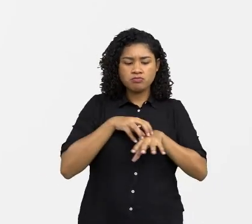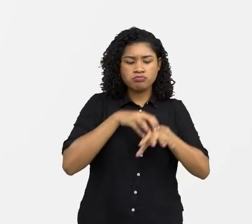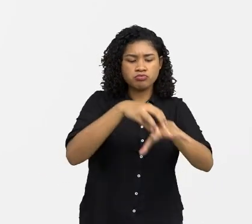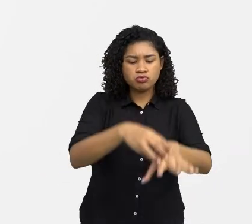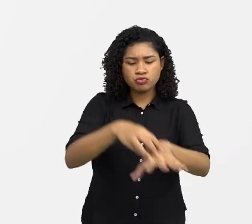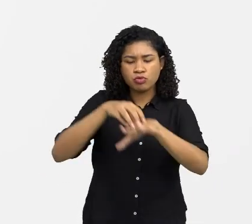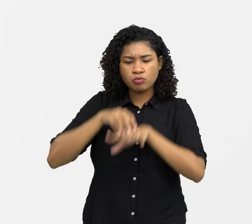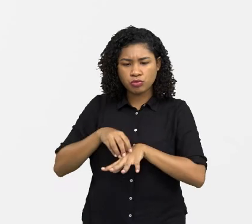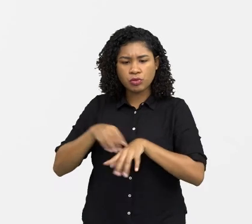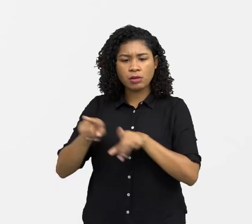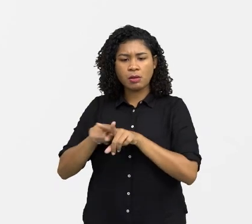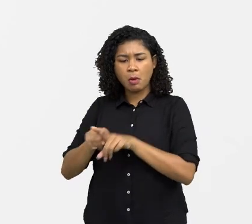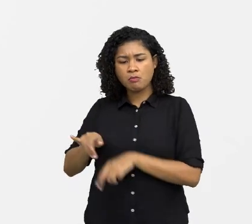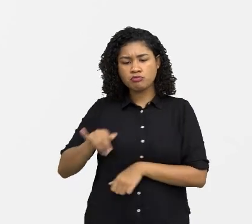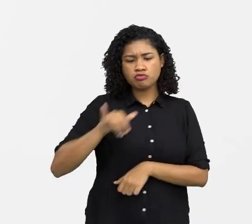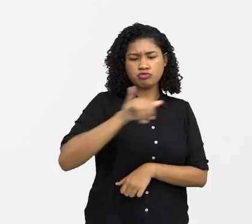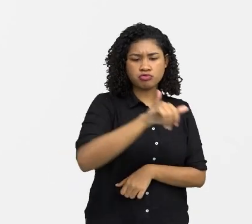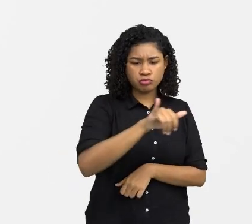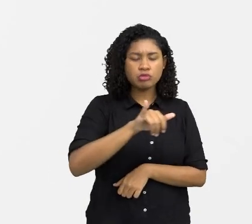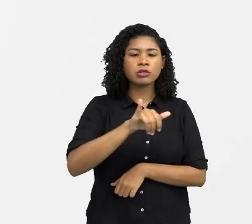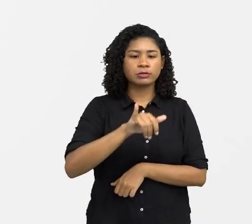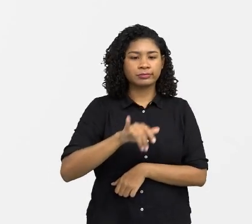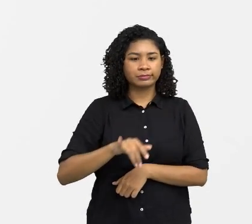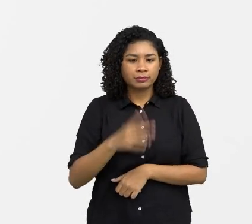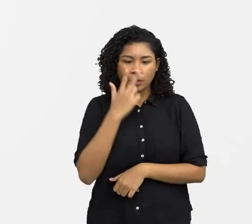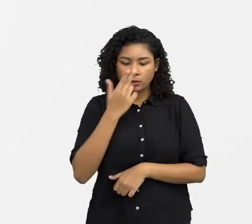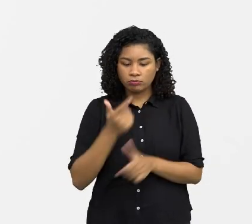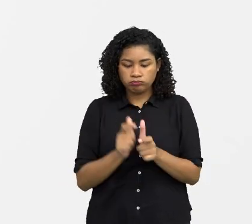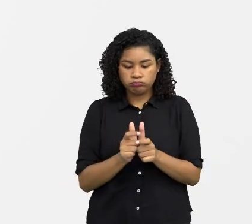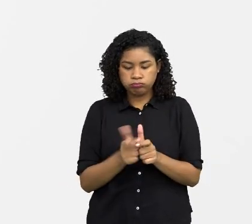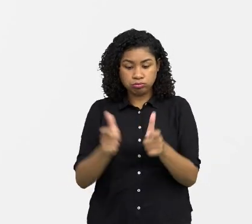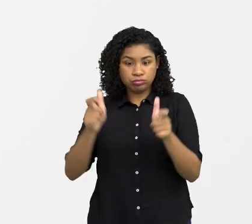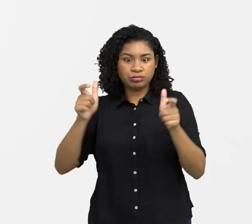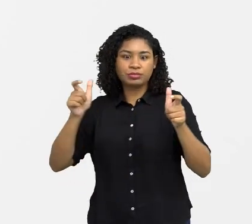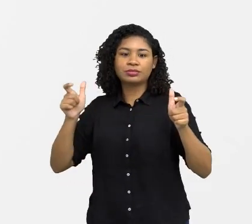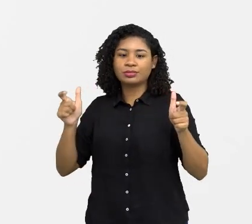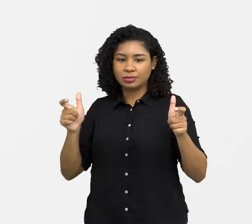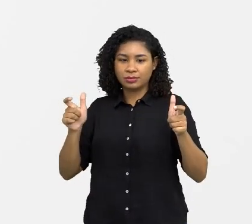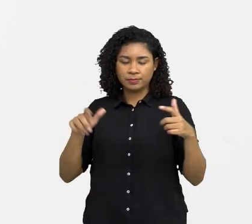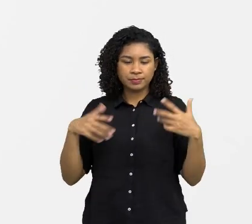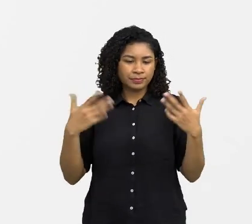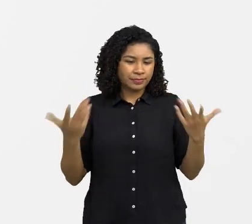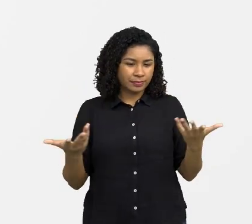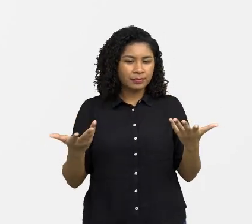né? Esses fluxos de informações, esses fluxos de